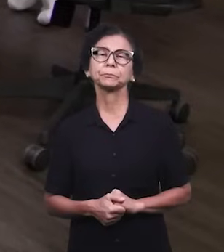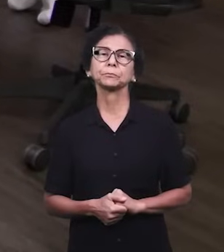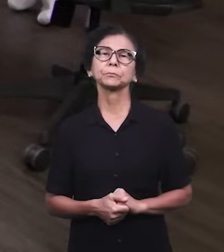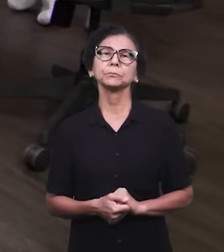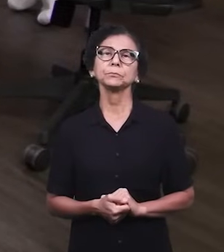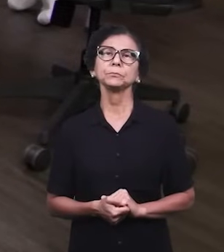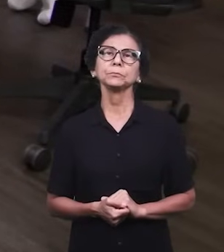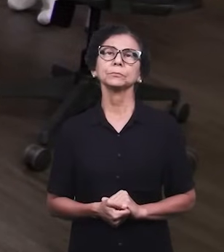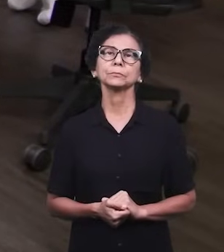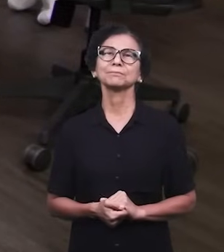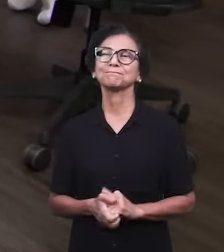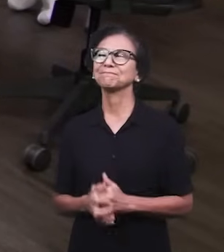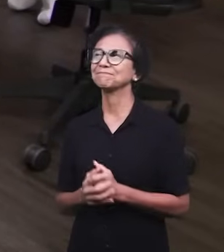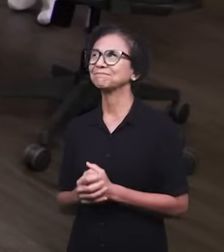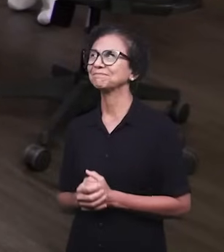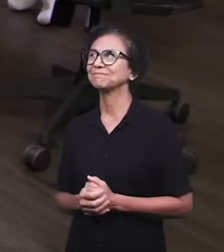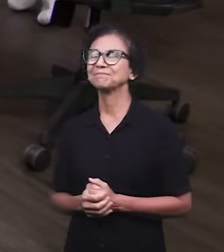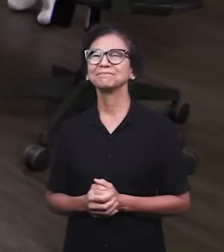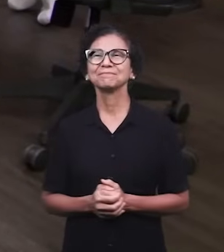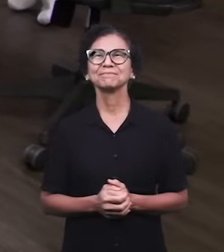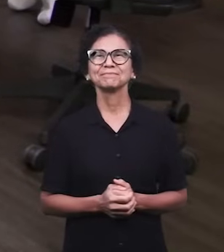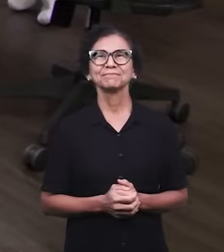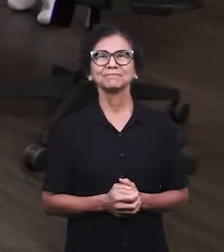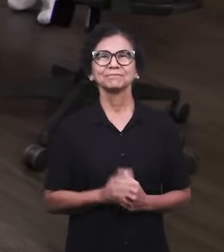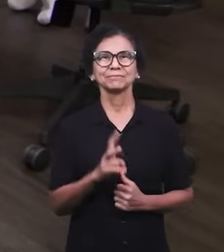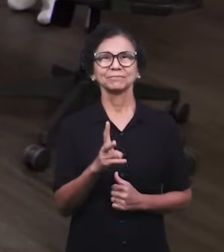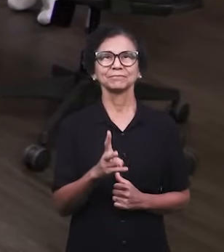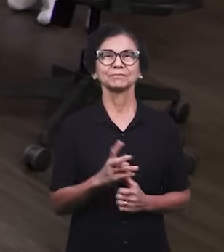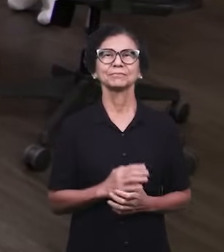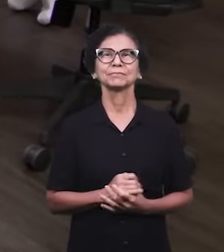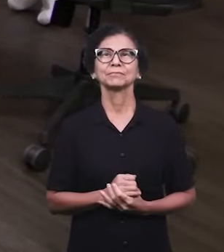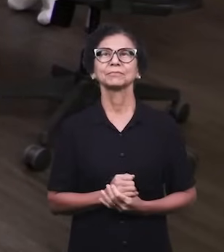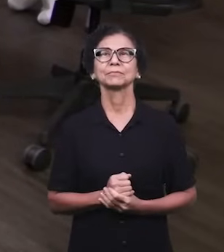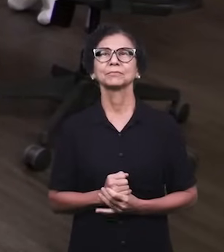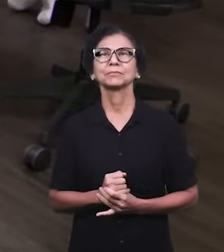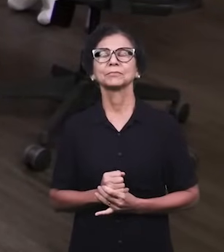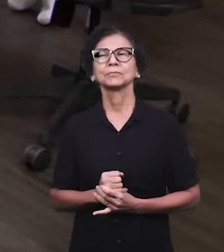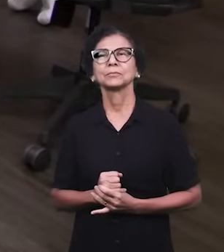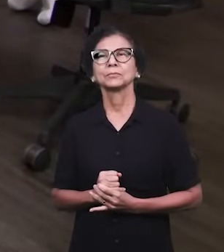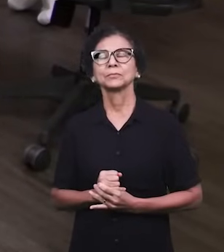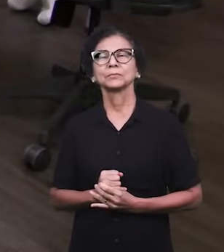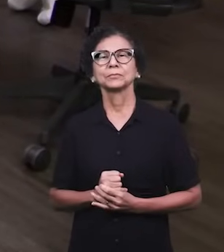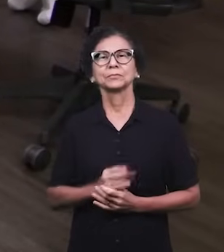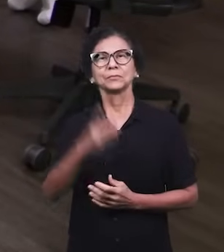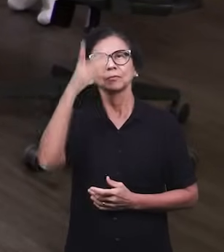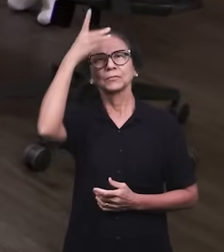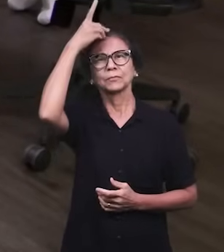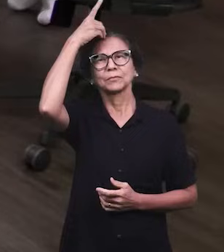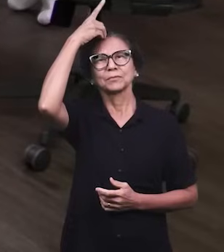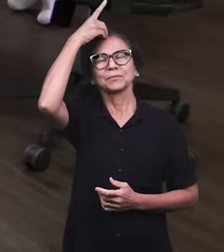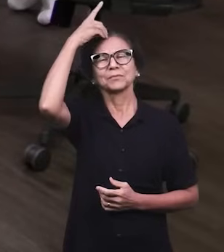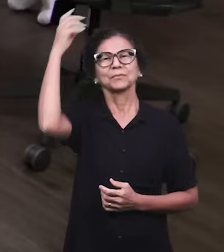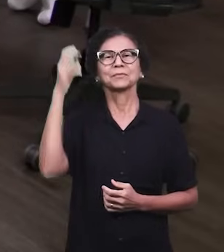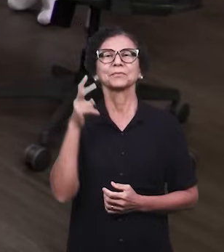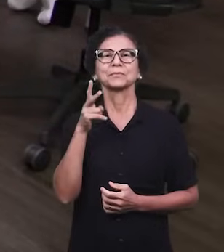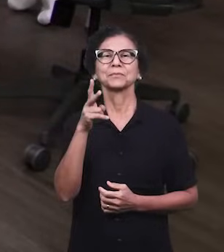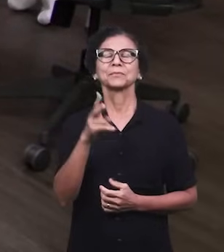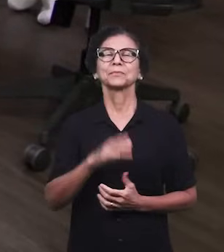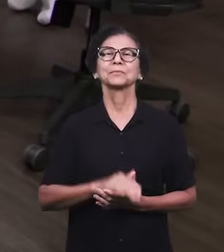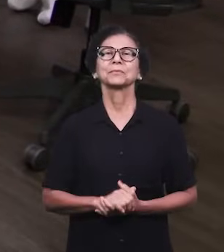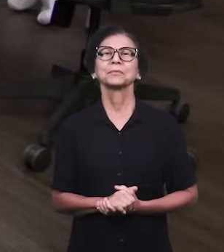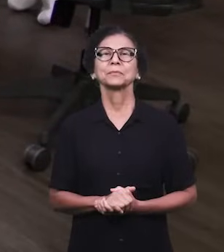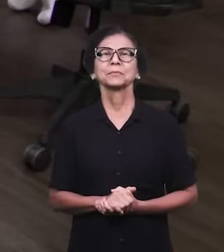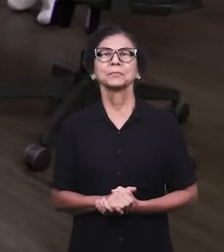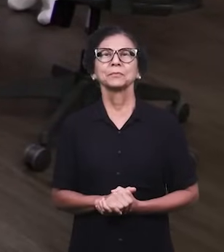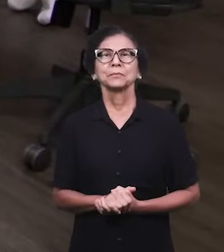Jesus. Amém, que bênção. André, vamos seguir com os nossos jovens? Falando ainda sobre cura espiritual, vou pedir para a Gabriela fazer uma